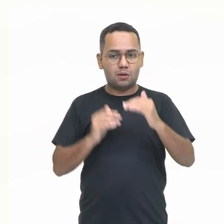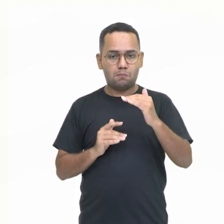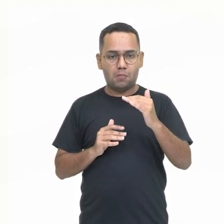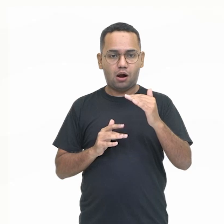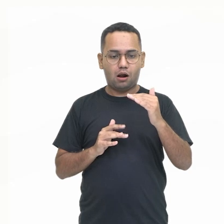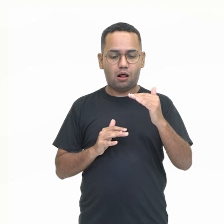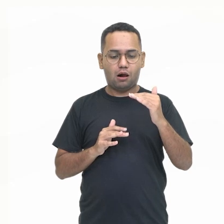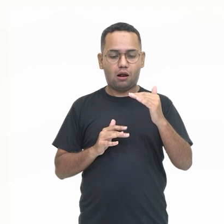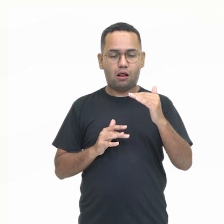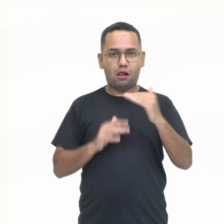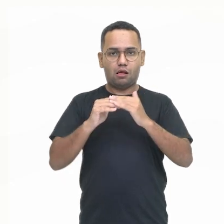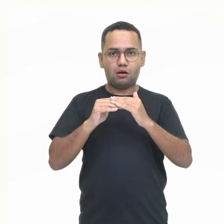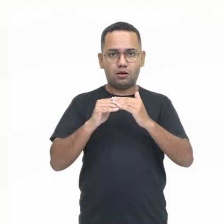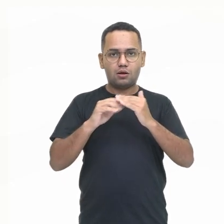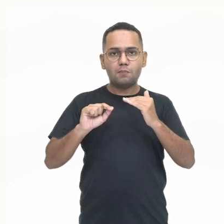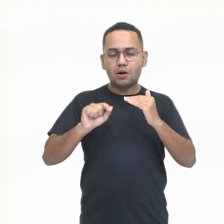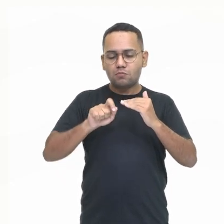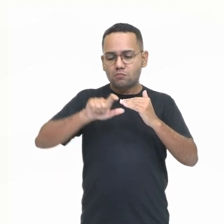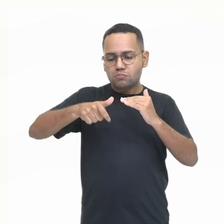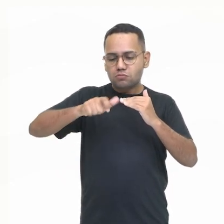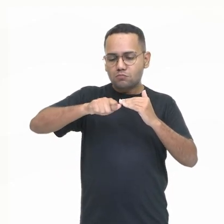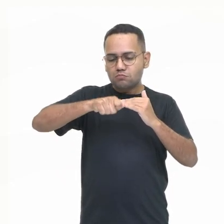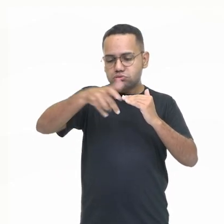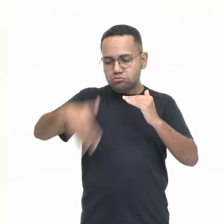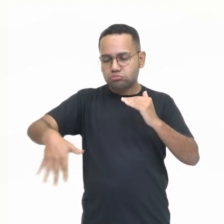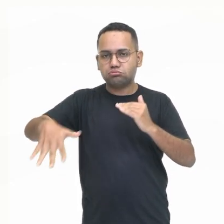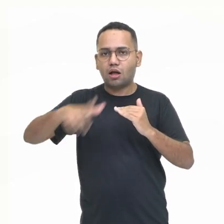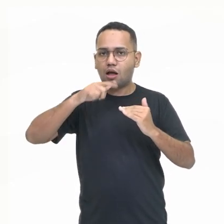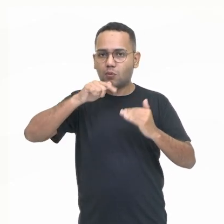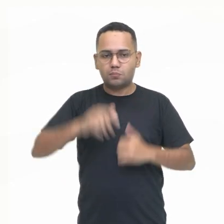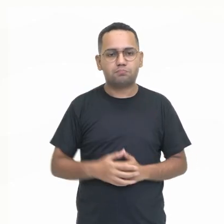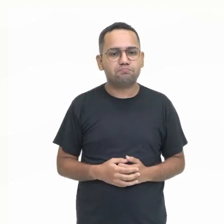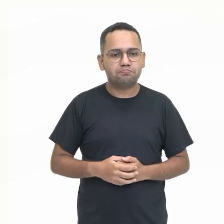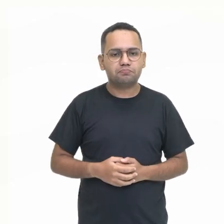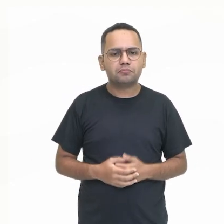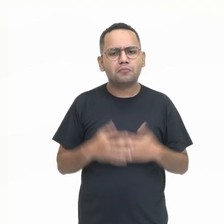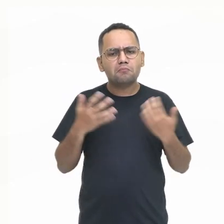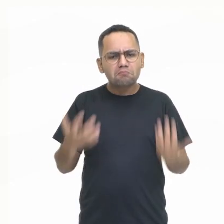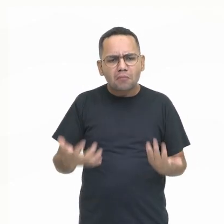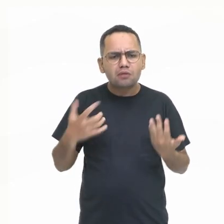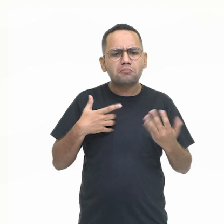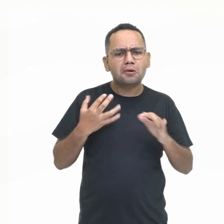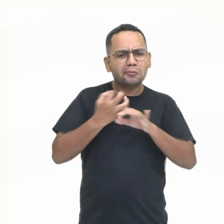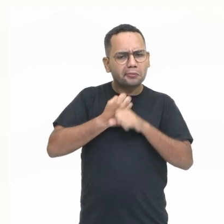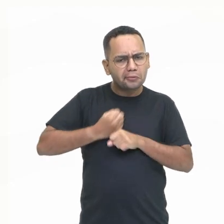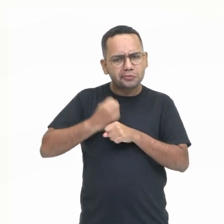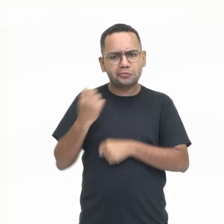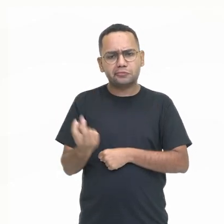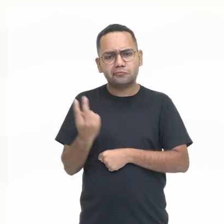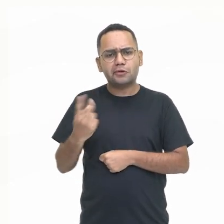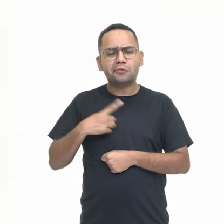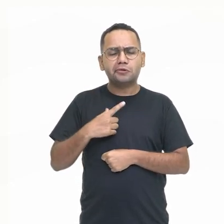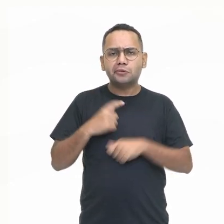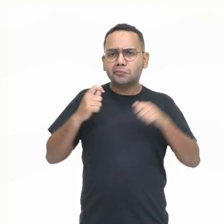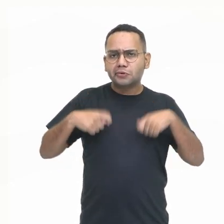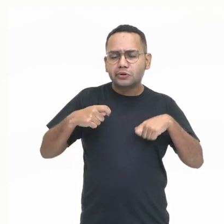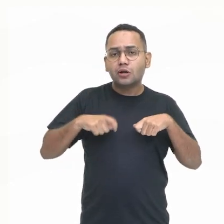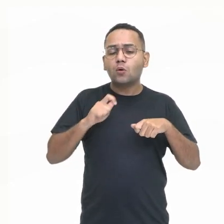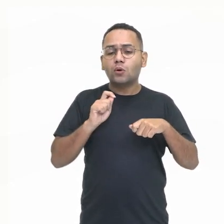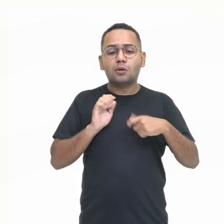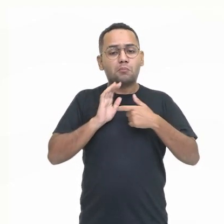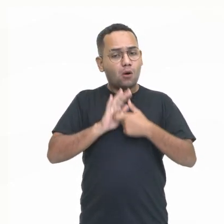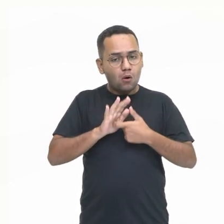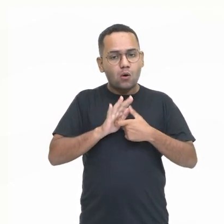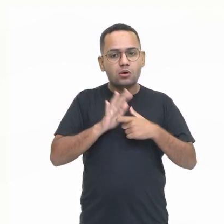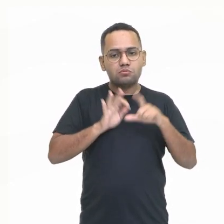momento em que a válvula foi aberta. Os valores obtidos durante o experimento permitiram construir o gráfico do volume